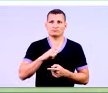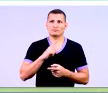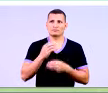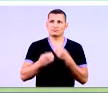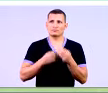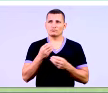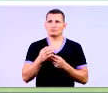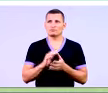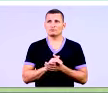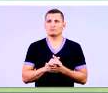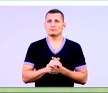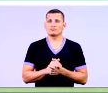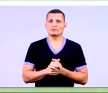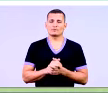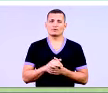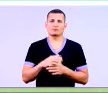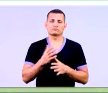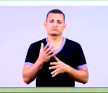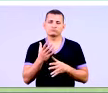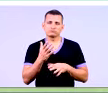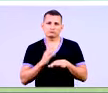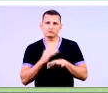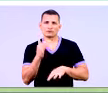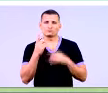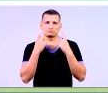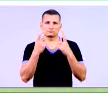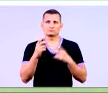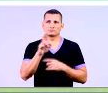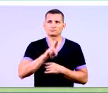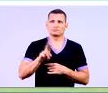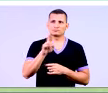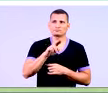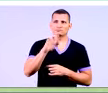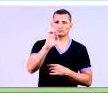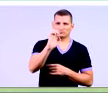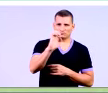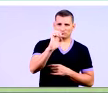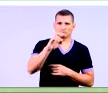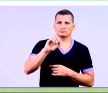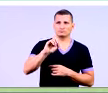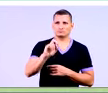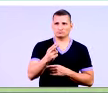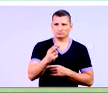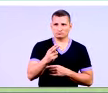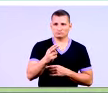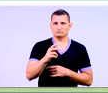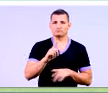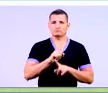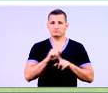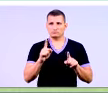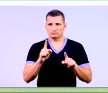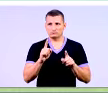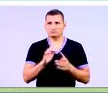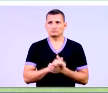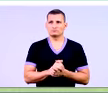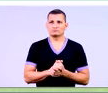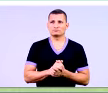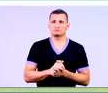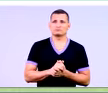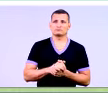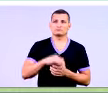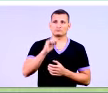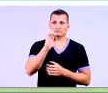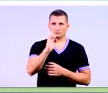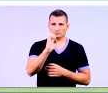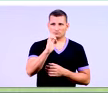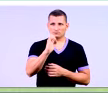forma isso tornar as operações mais interessantes usando um operador o operador ou operador não operador e